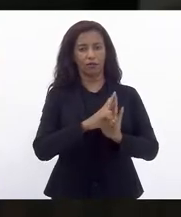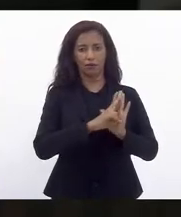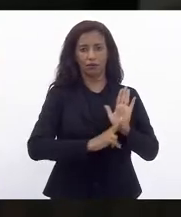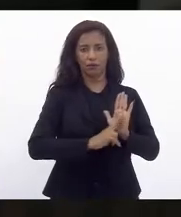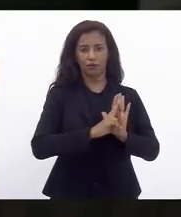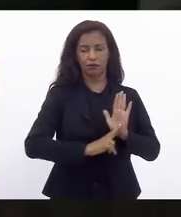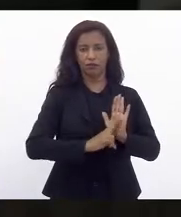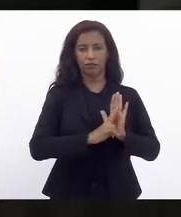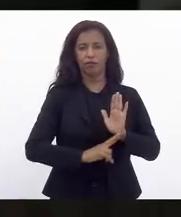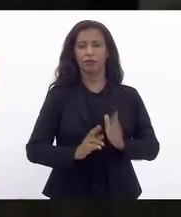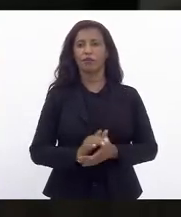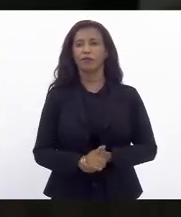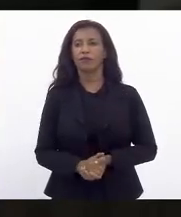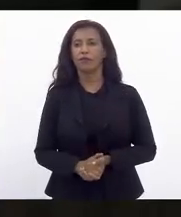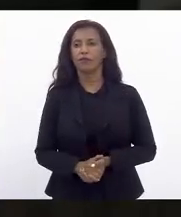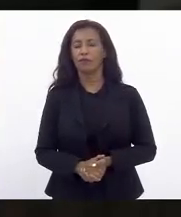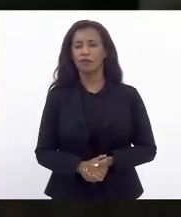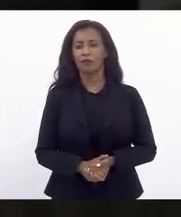de redação.